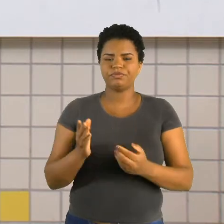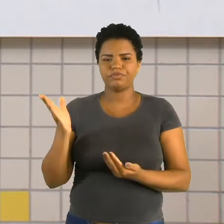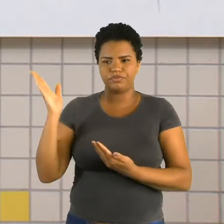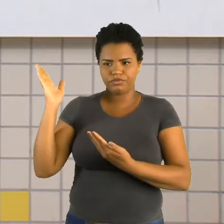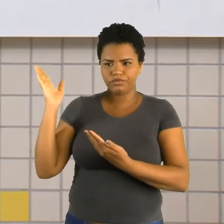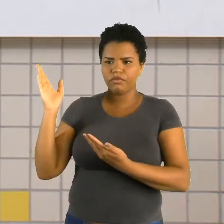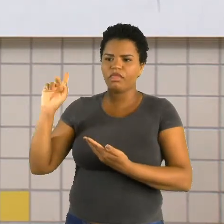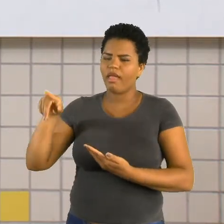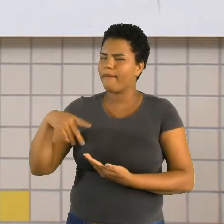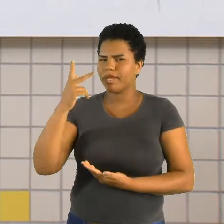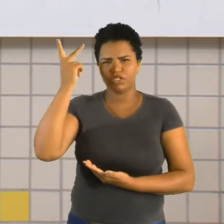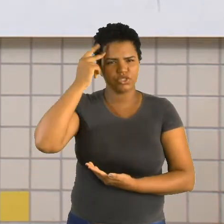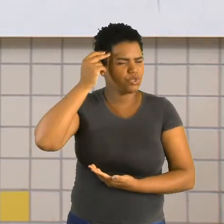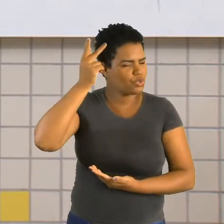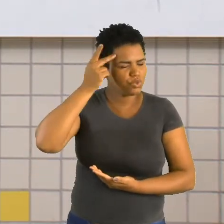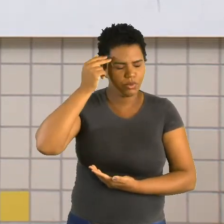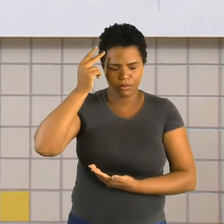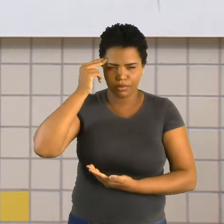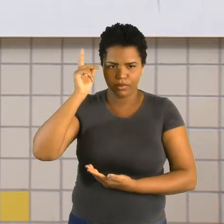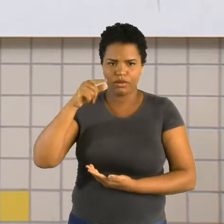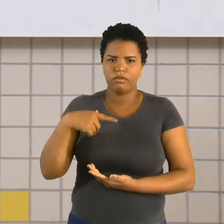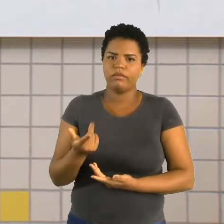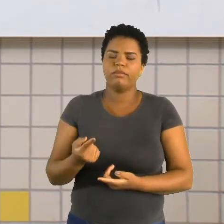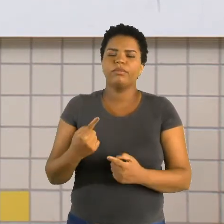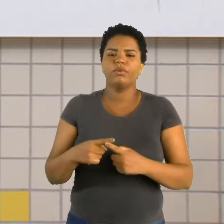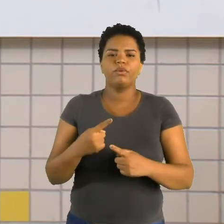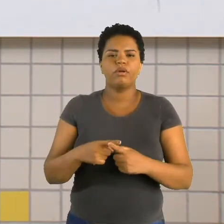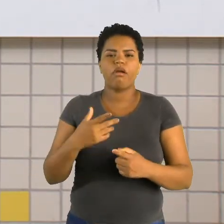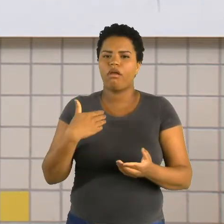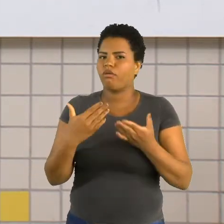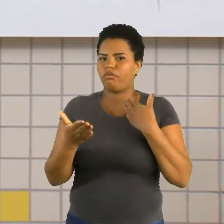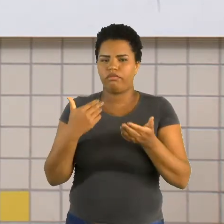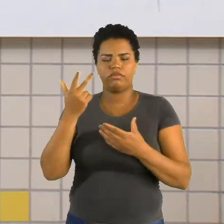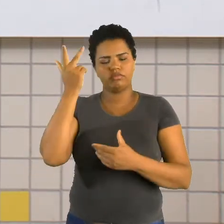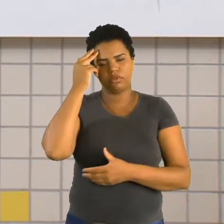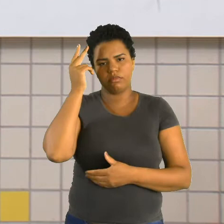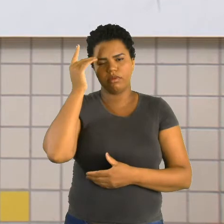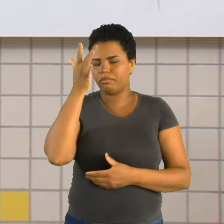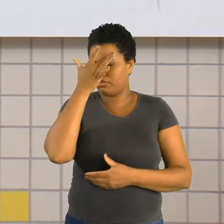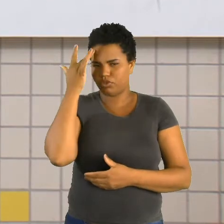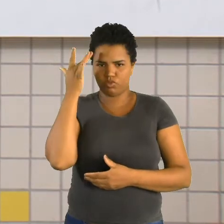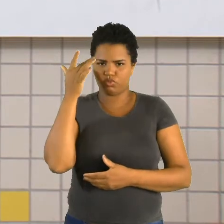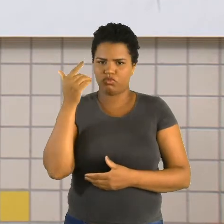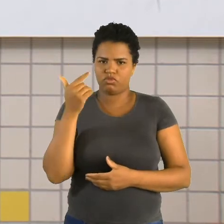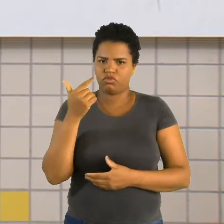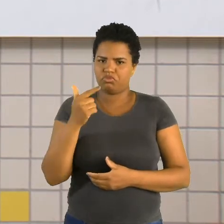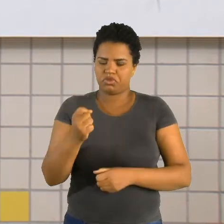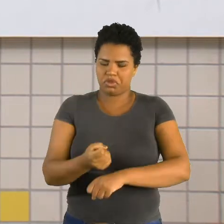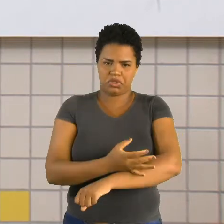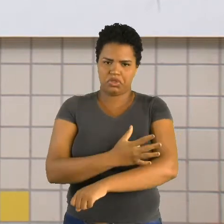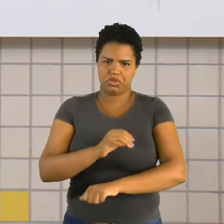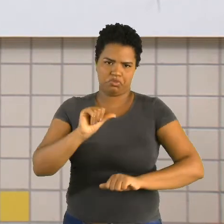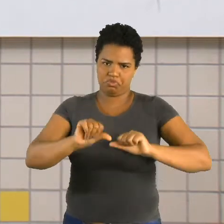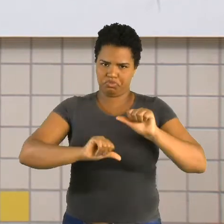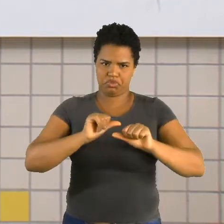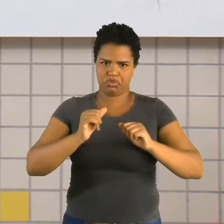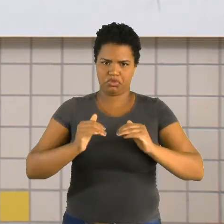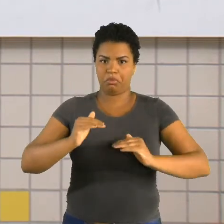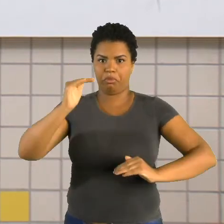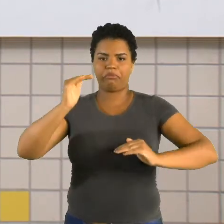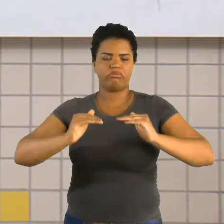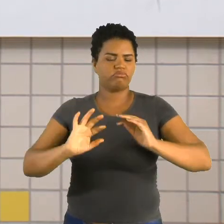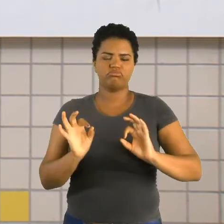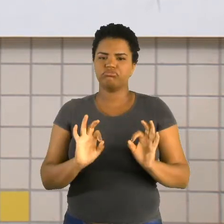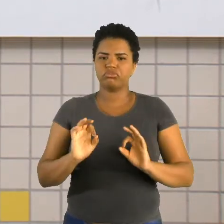dele é o mais tradicional que tem, ou seja, é uma conversa normal. As pessoas não estão com sentimentos alterados. É uma